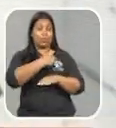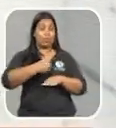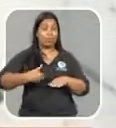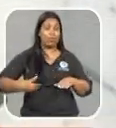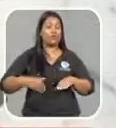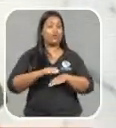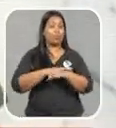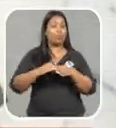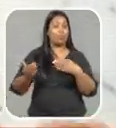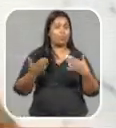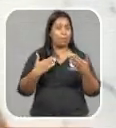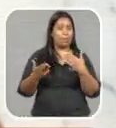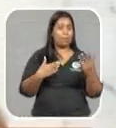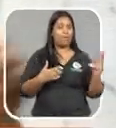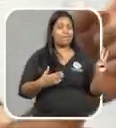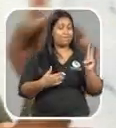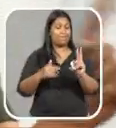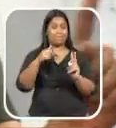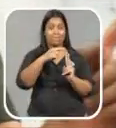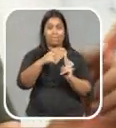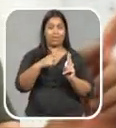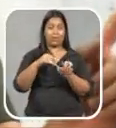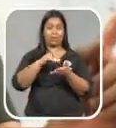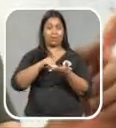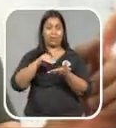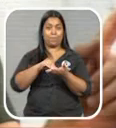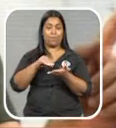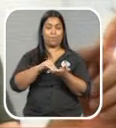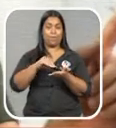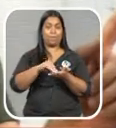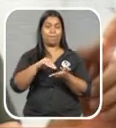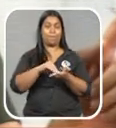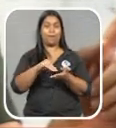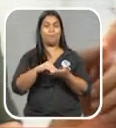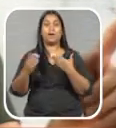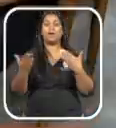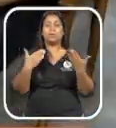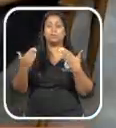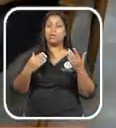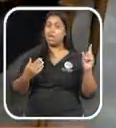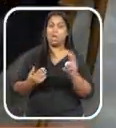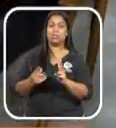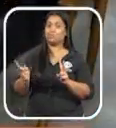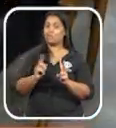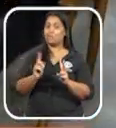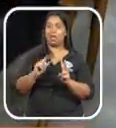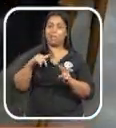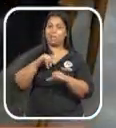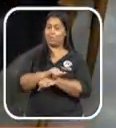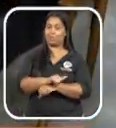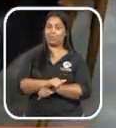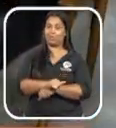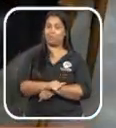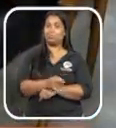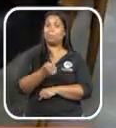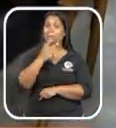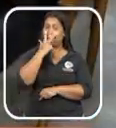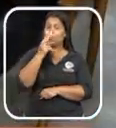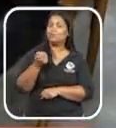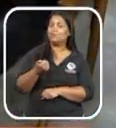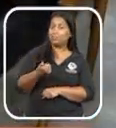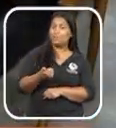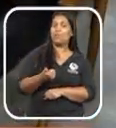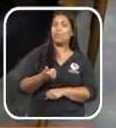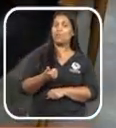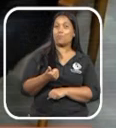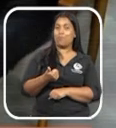pública convocada pelo presidente da Câmara para discutir isso. Eles não vieram. Parece muito pouco, mas é emblemático, né, João? Eles não vieram. Não vieram.